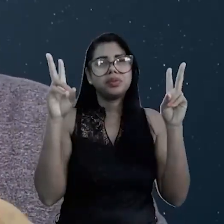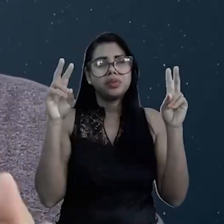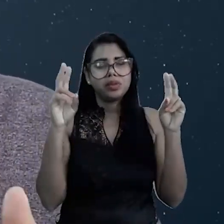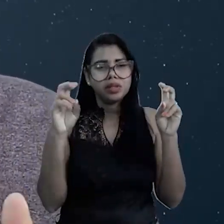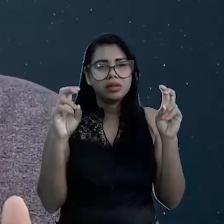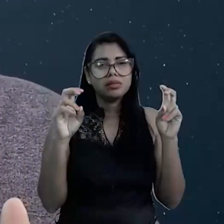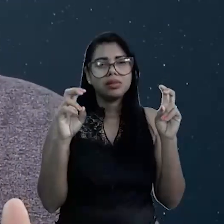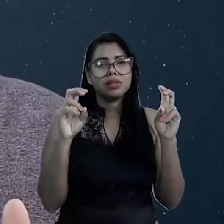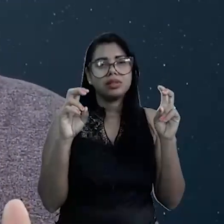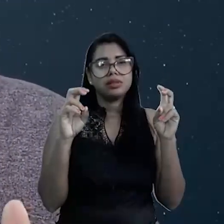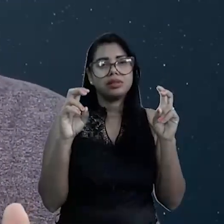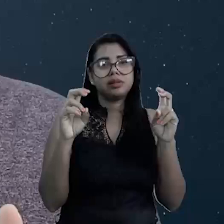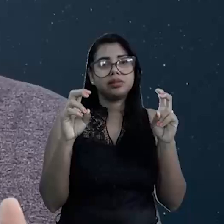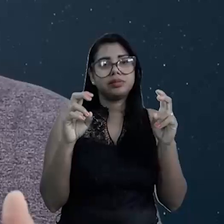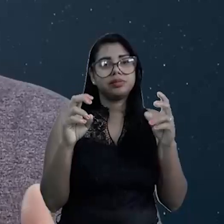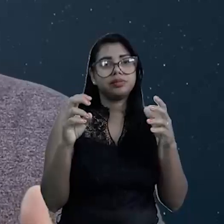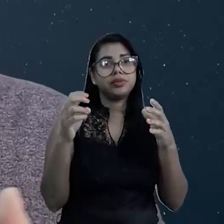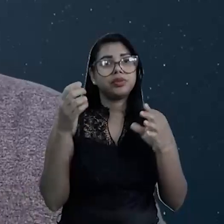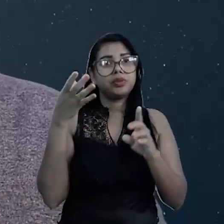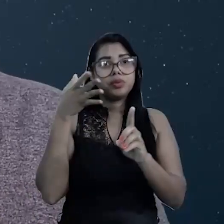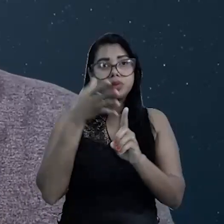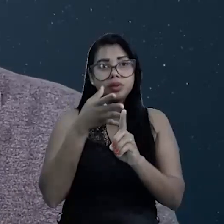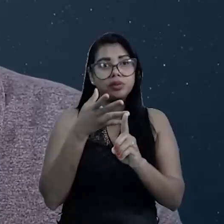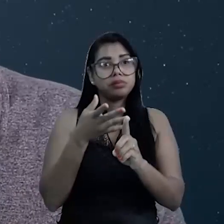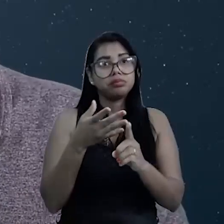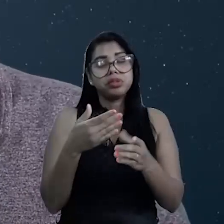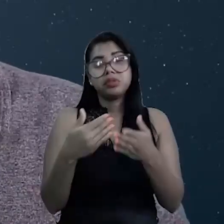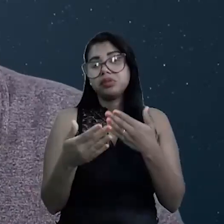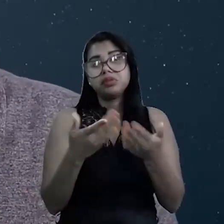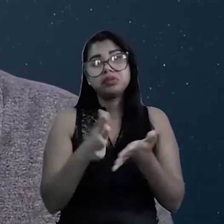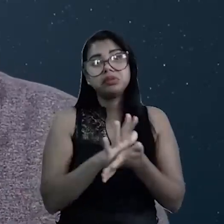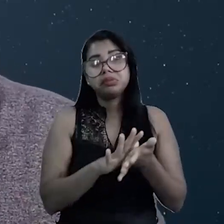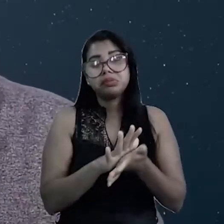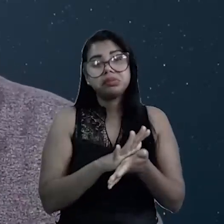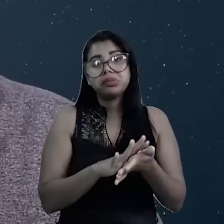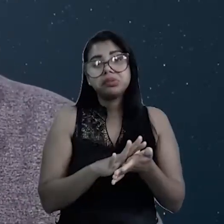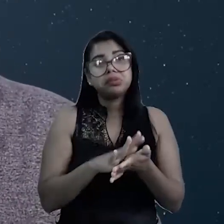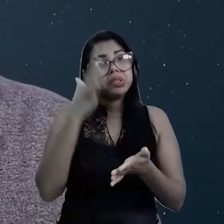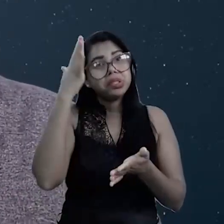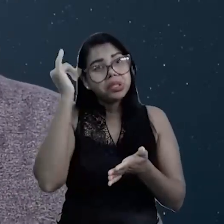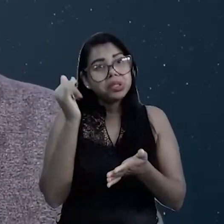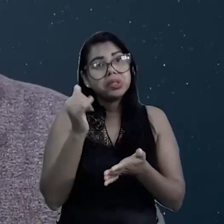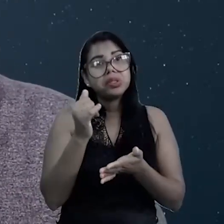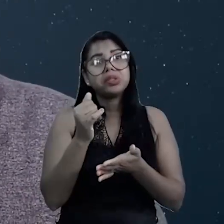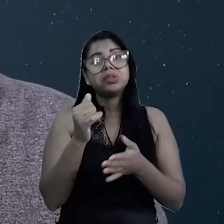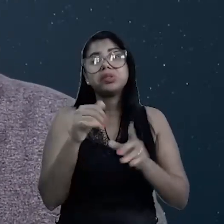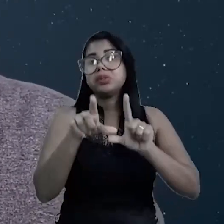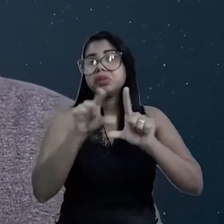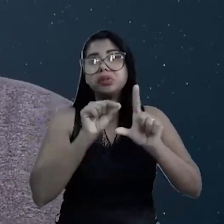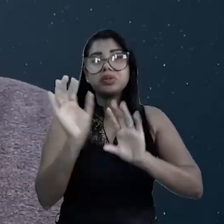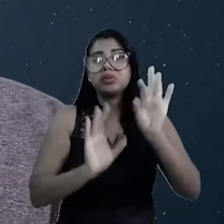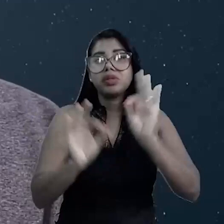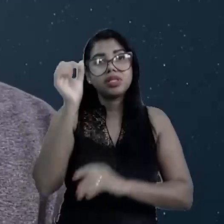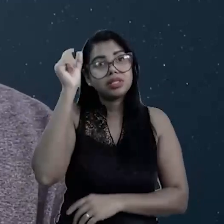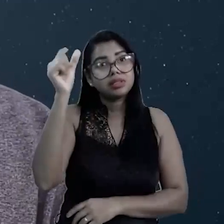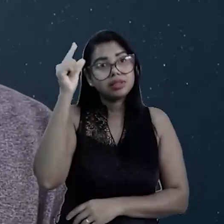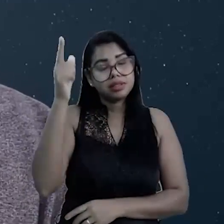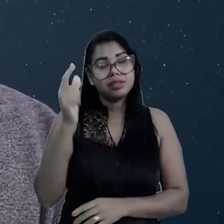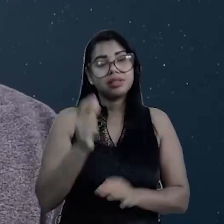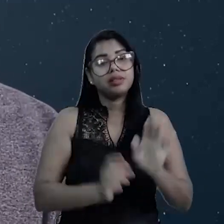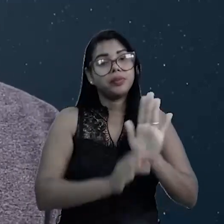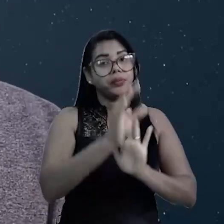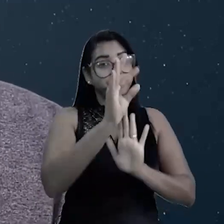Então ela não serviu de nada. Vai demonstrar que o candidato não conseguiu selecionar e organizar as ideias dele. Porque ele trouxe